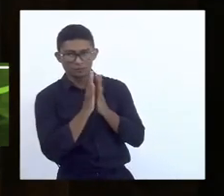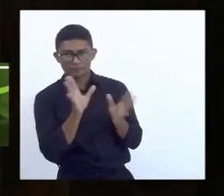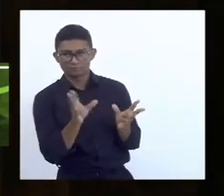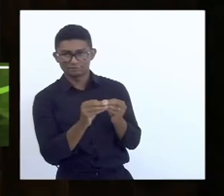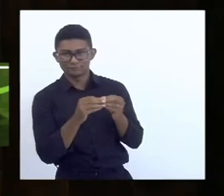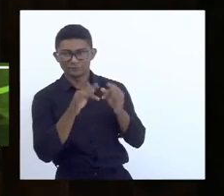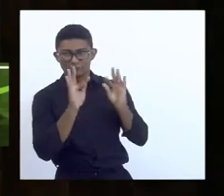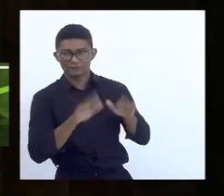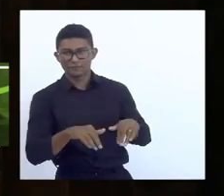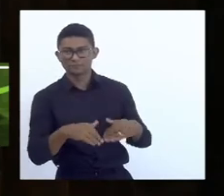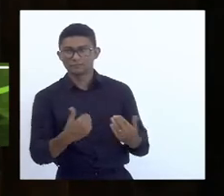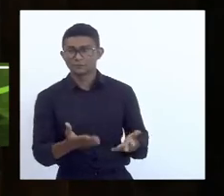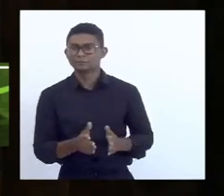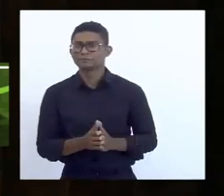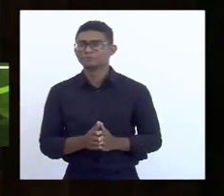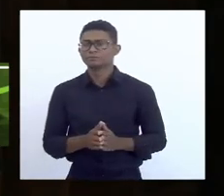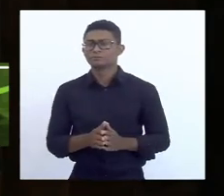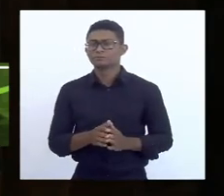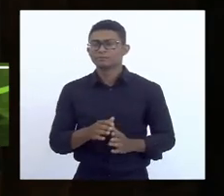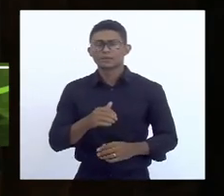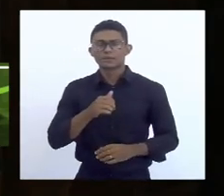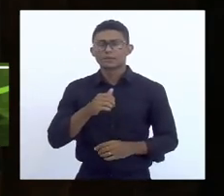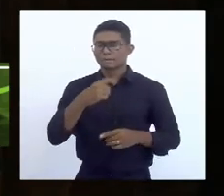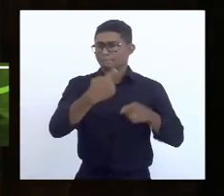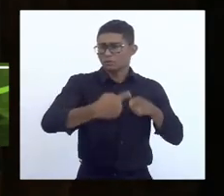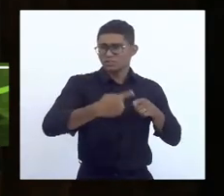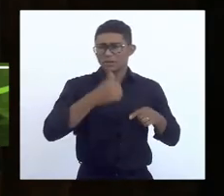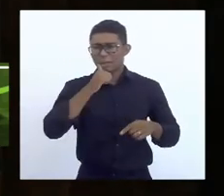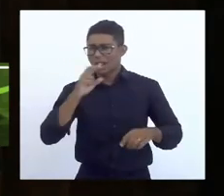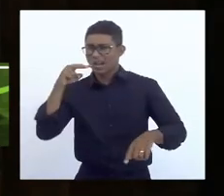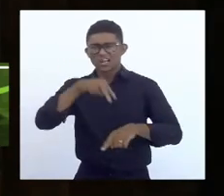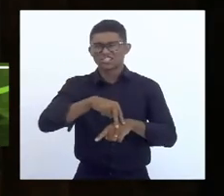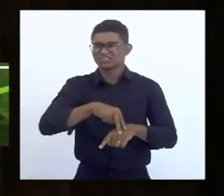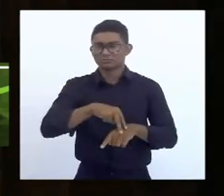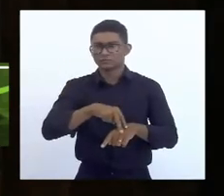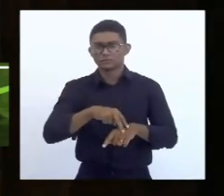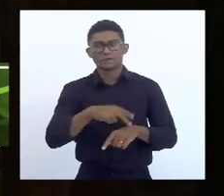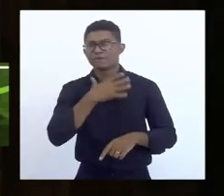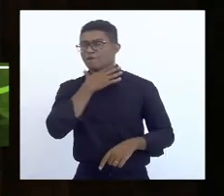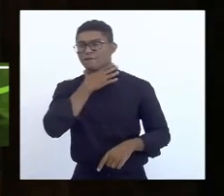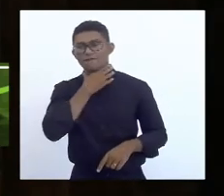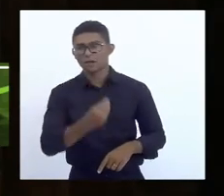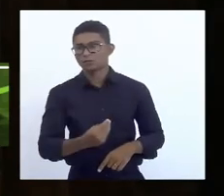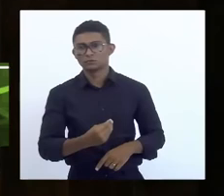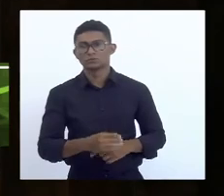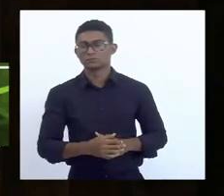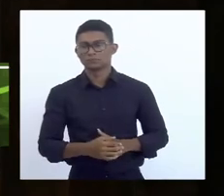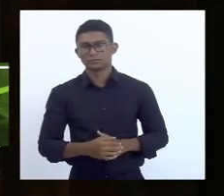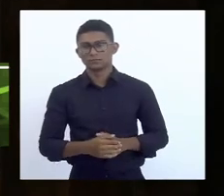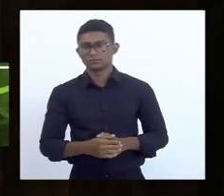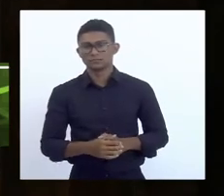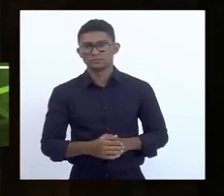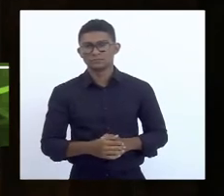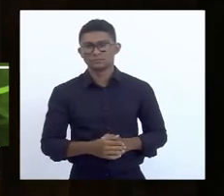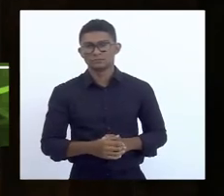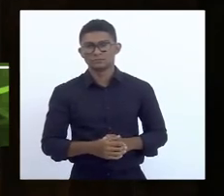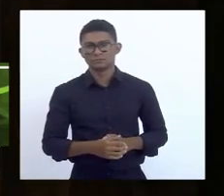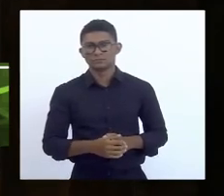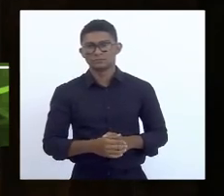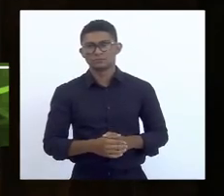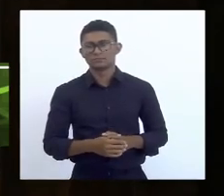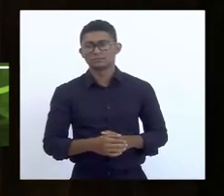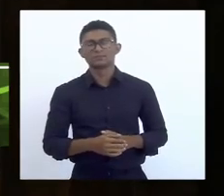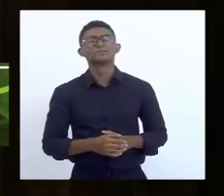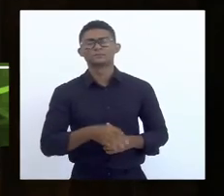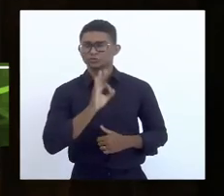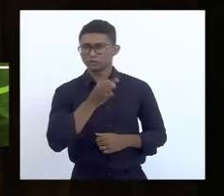Política não é lugar de mulher. Falso. 99% das mulheres responderam que é falso. Ou seja, política